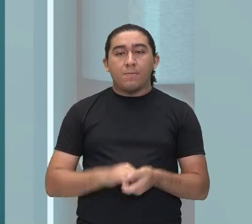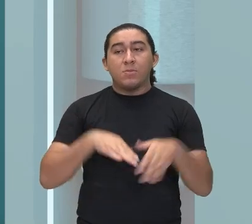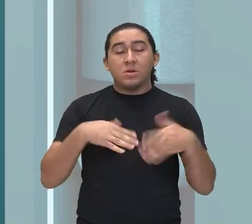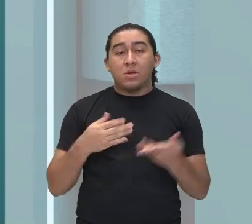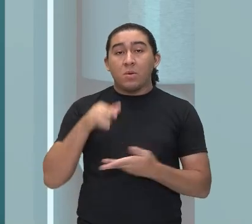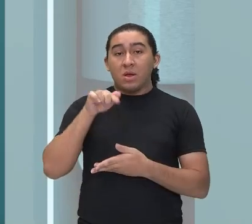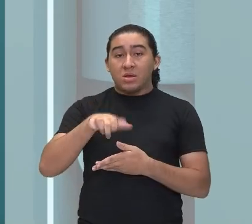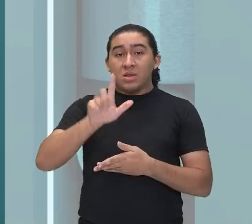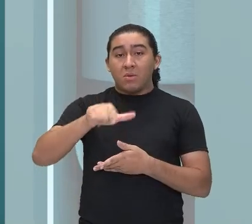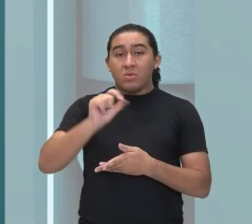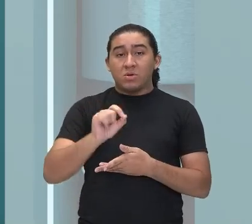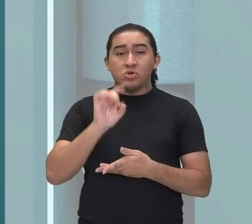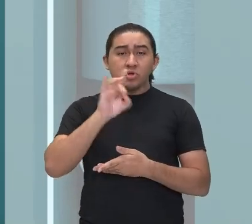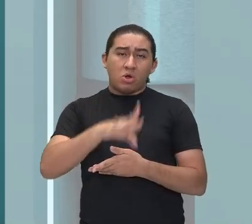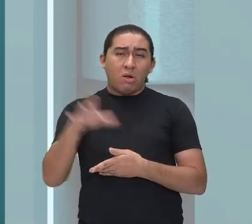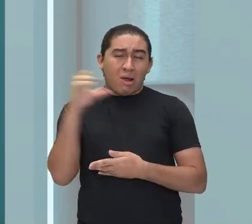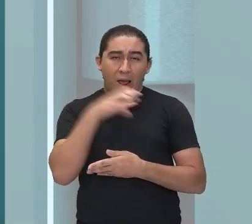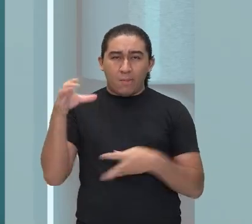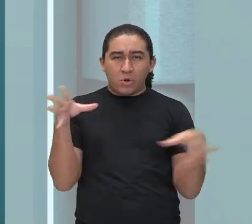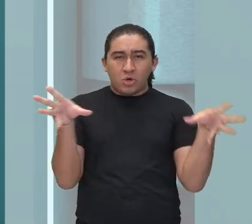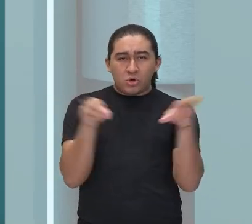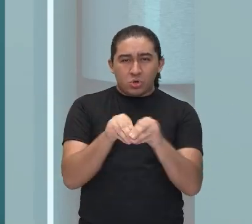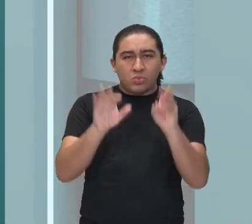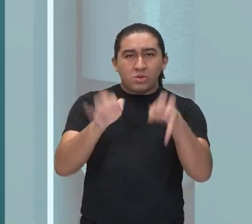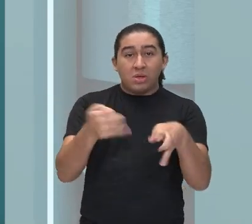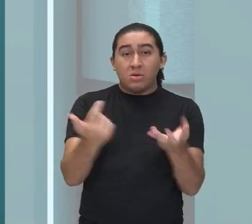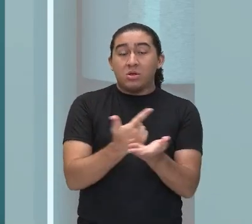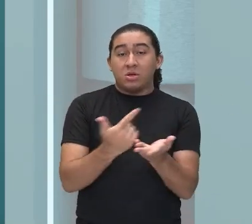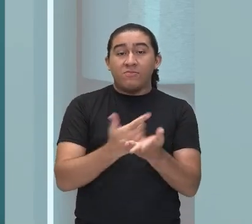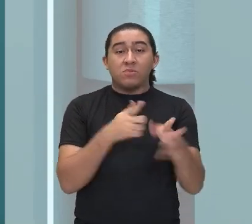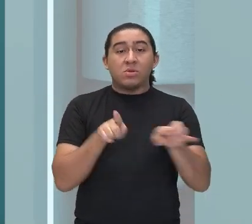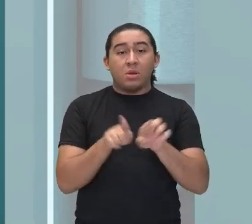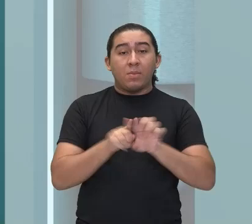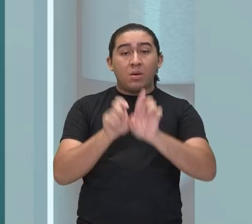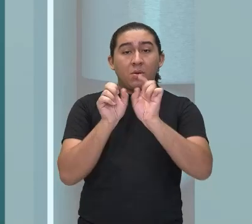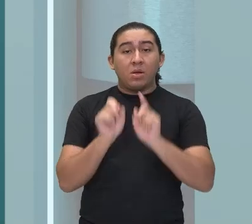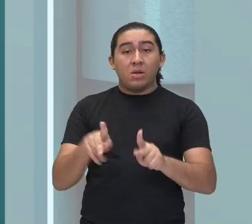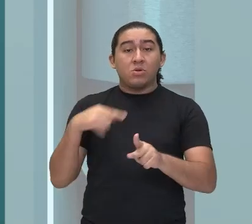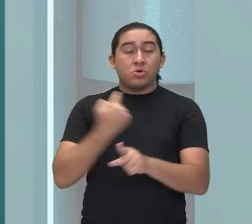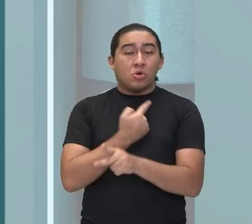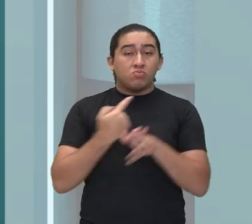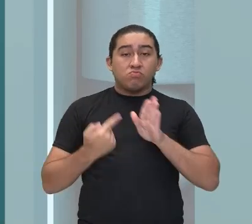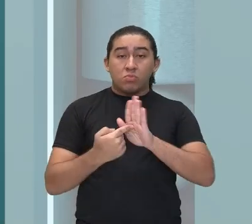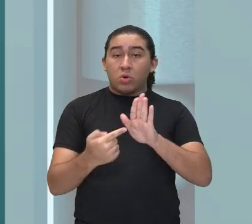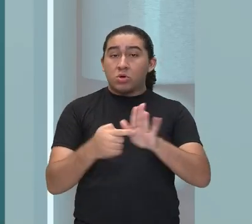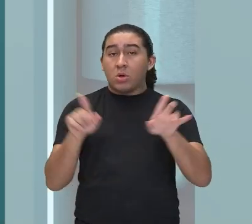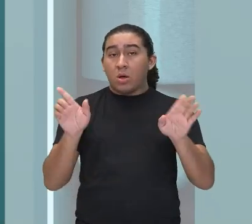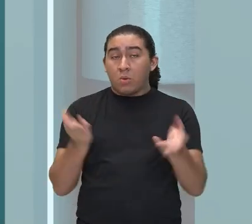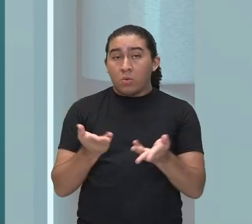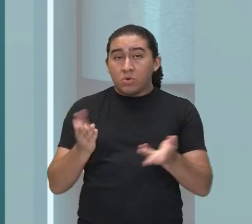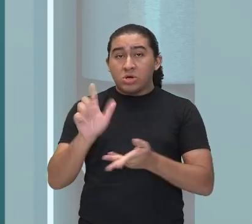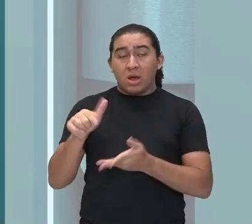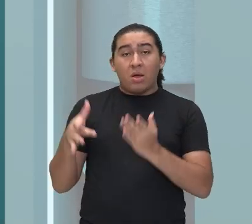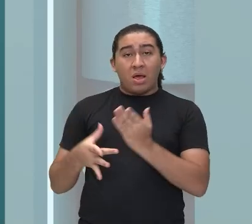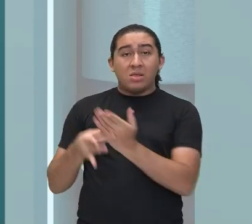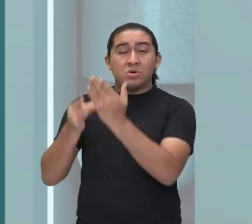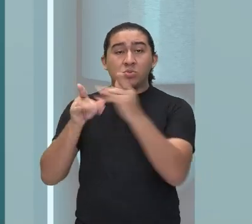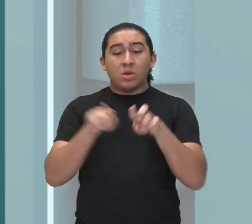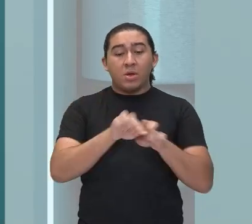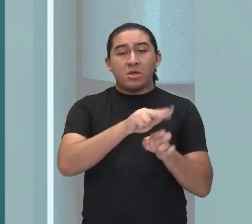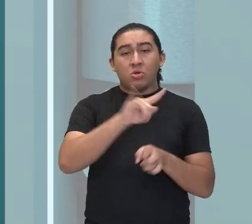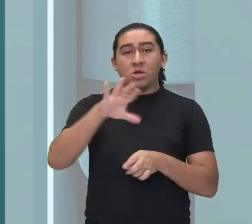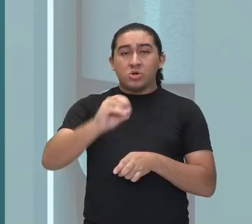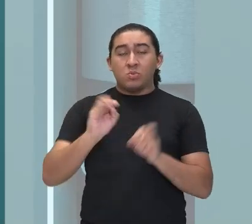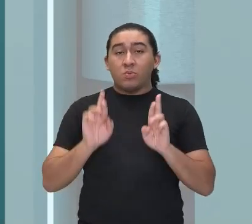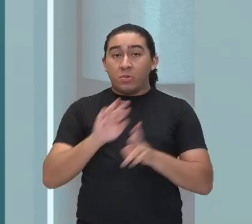foi só um resumozinho da obra, tá? E nós trabalhamos hoje o realismo, o naturalismo.